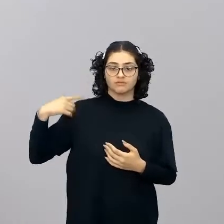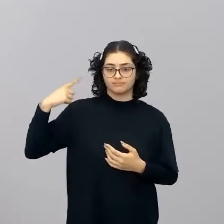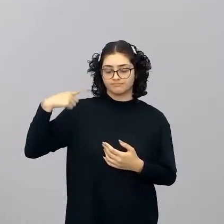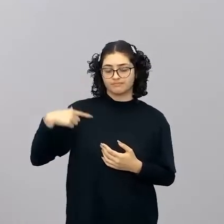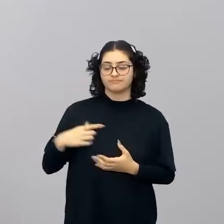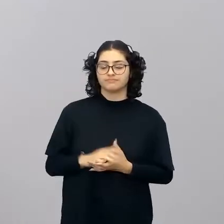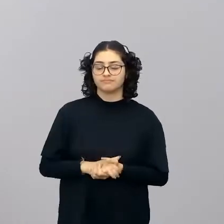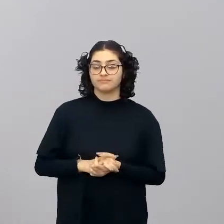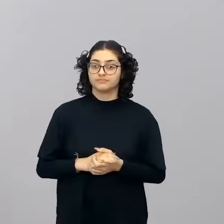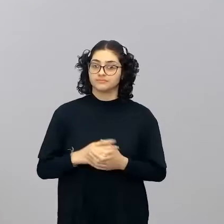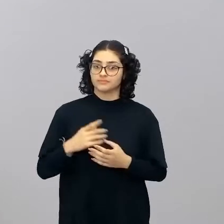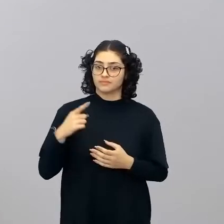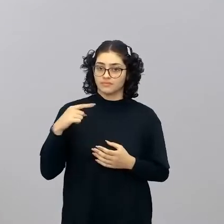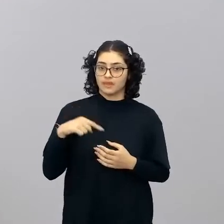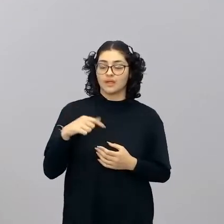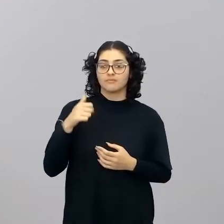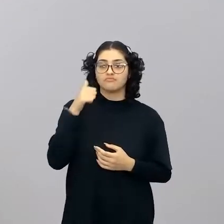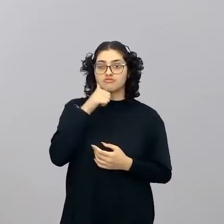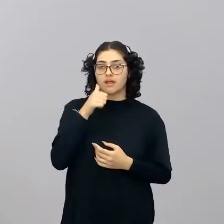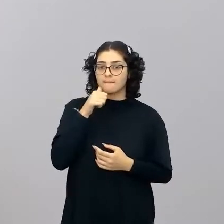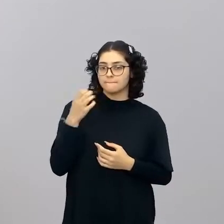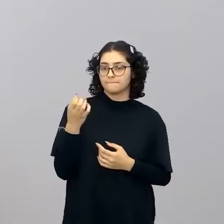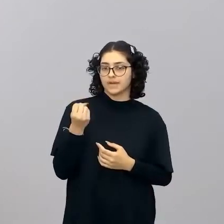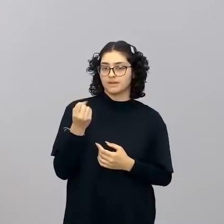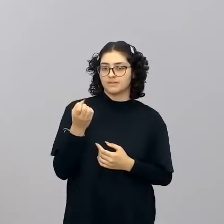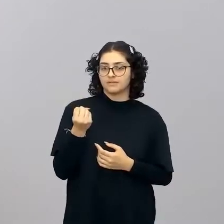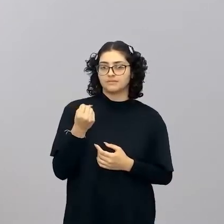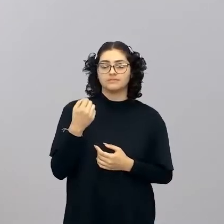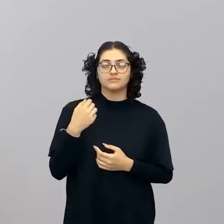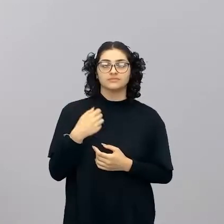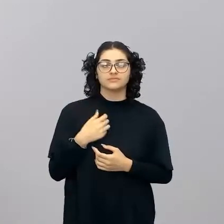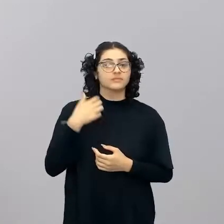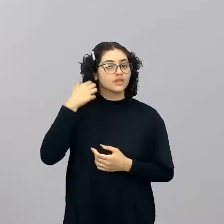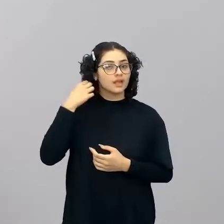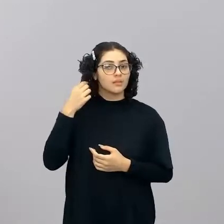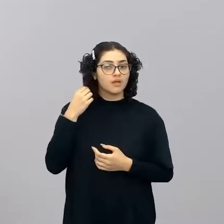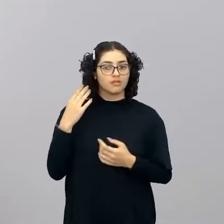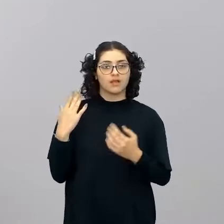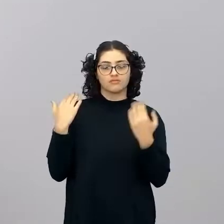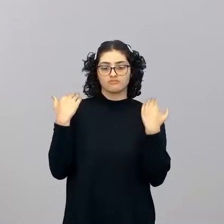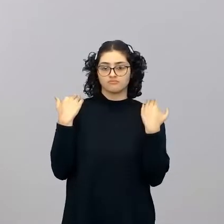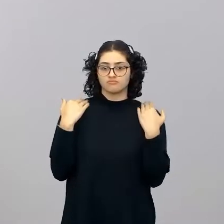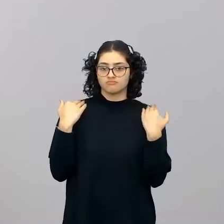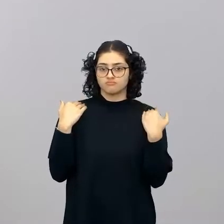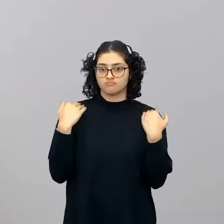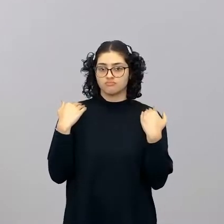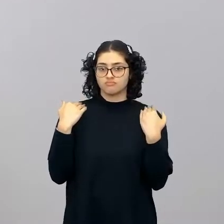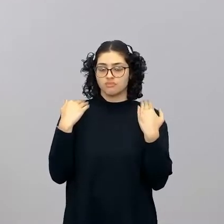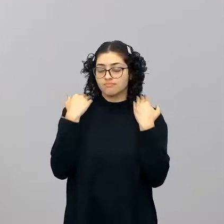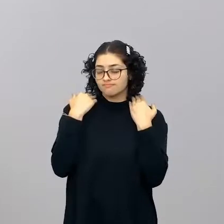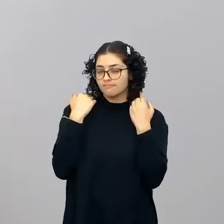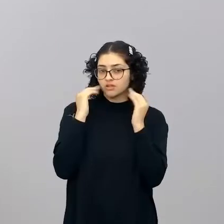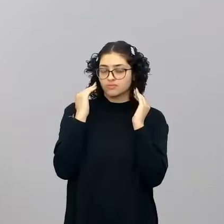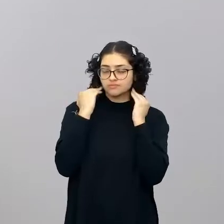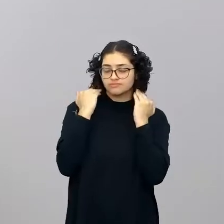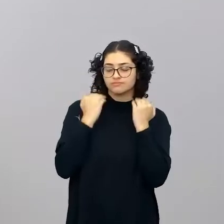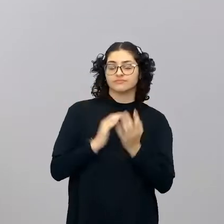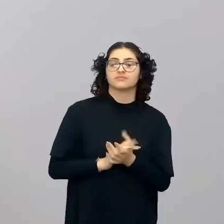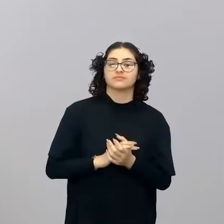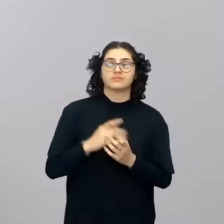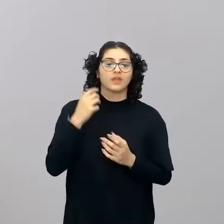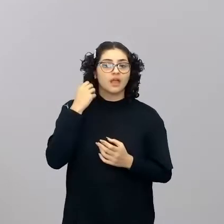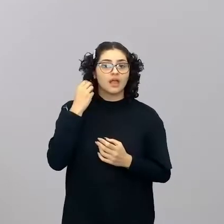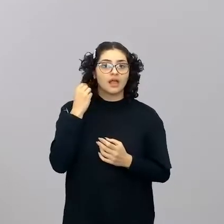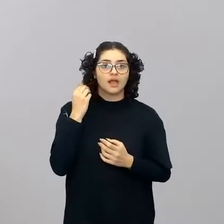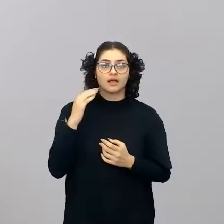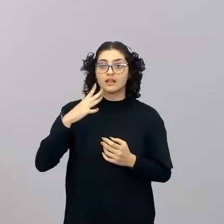vocês. Então, eu sou uma mulher branca, meus cabelos estão curtos, logo abaixo aqui da orelha, tenho cabelos